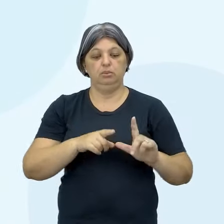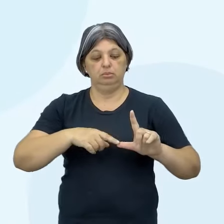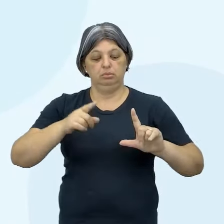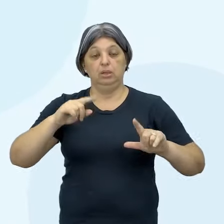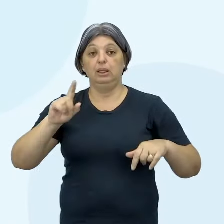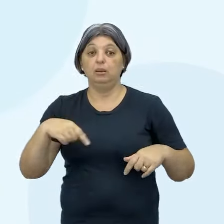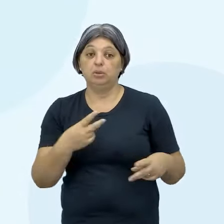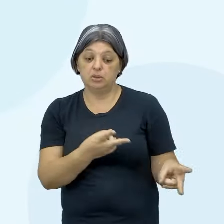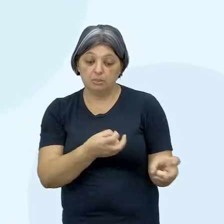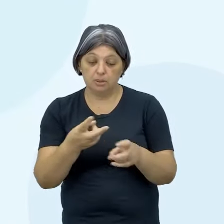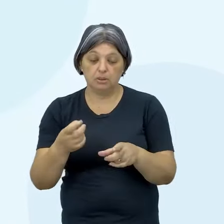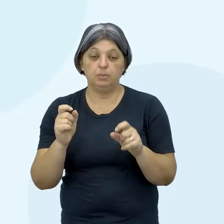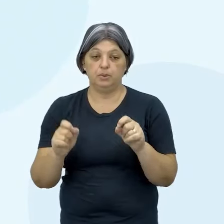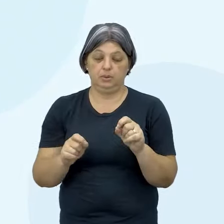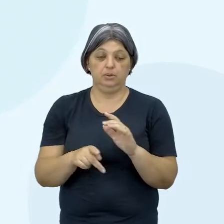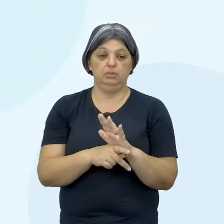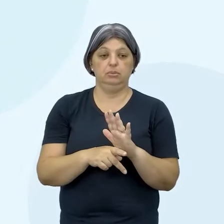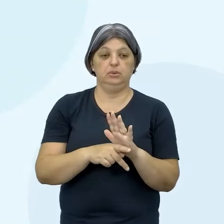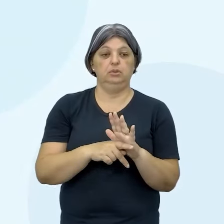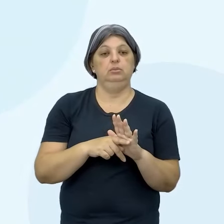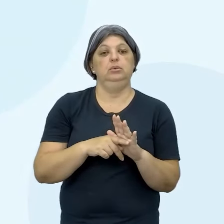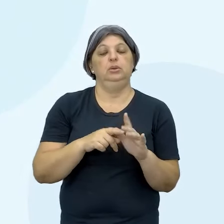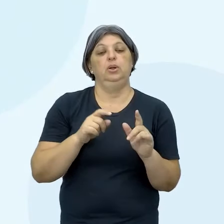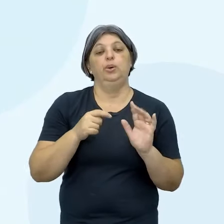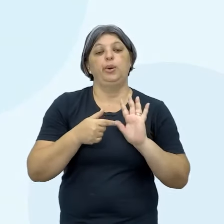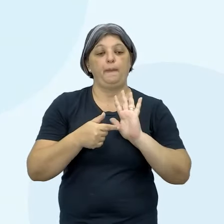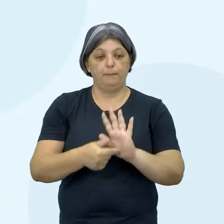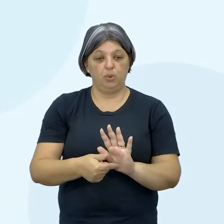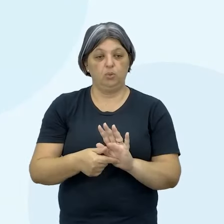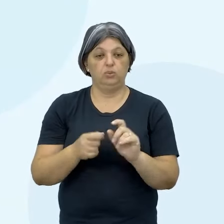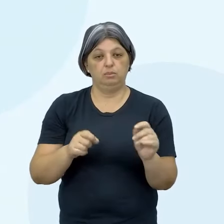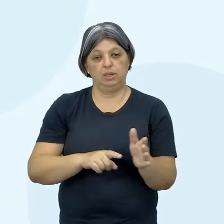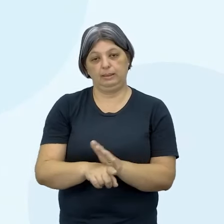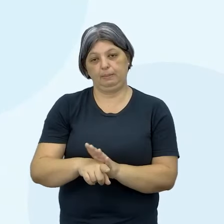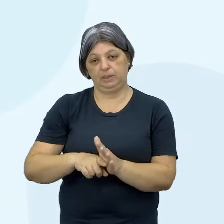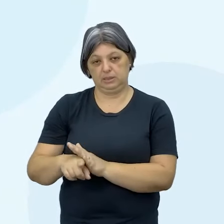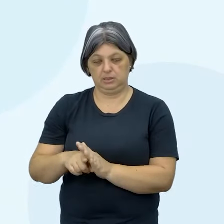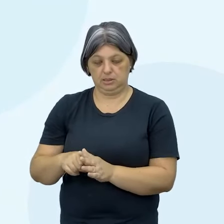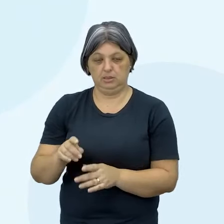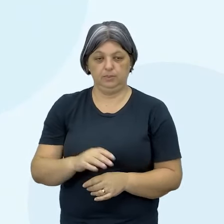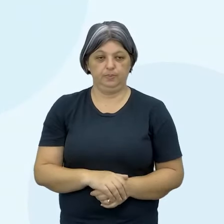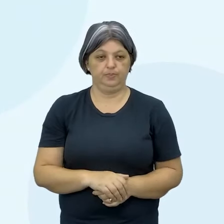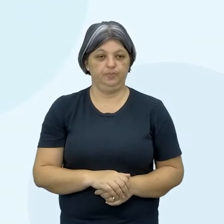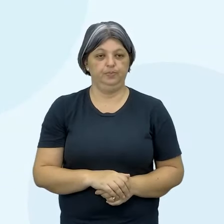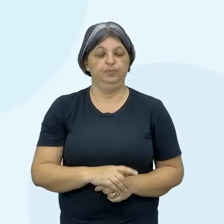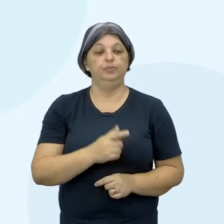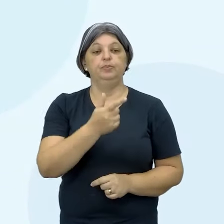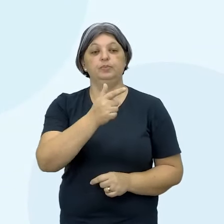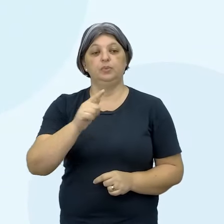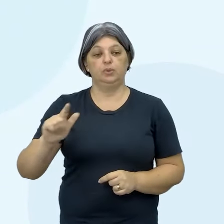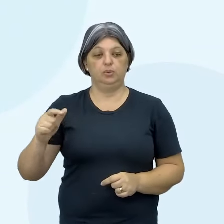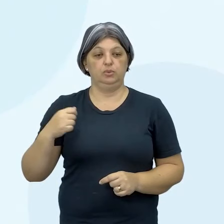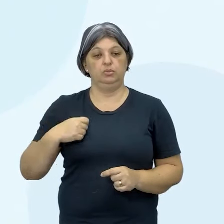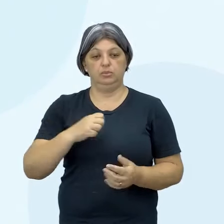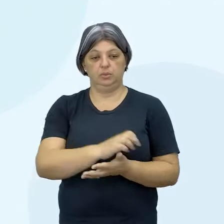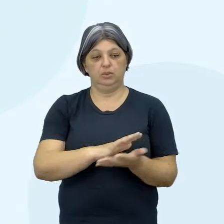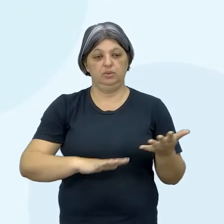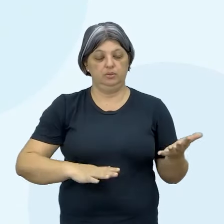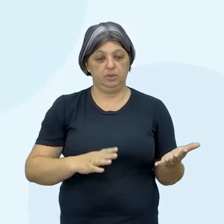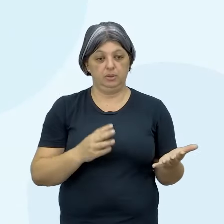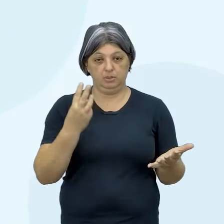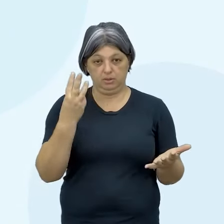depois identificar as situações dos indicadores, certo? No próximo slide, a gente consegue ver ainda que a atividade 3,